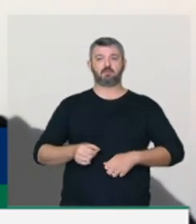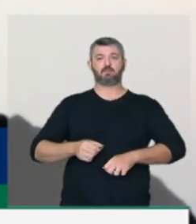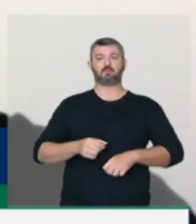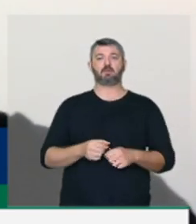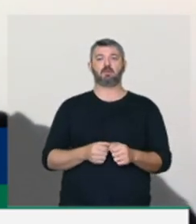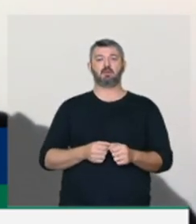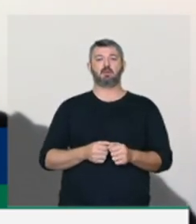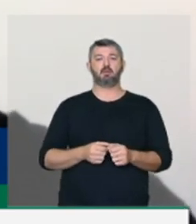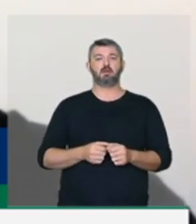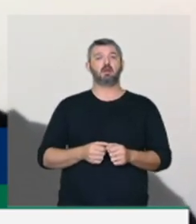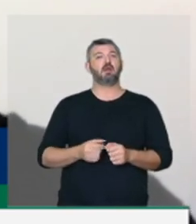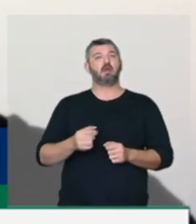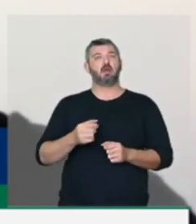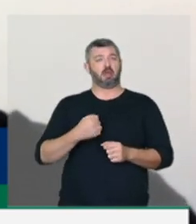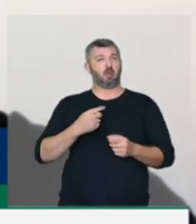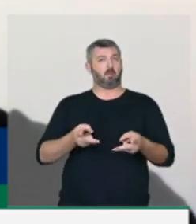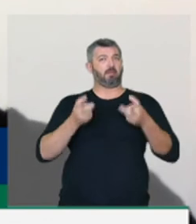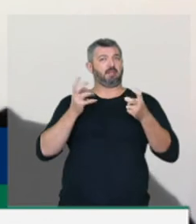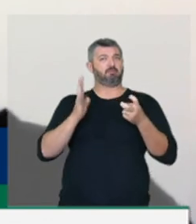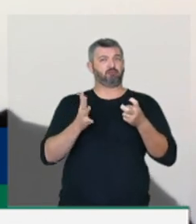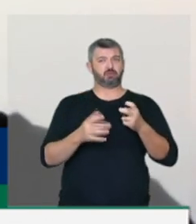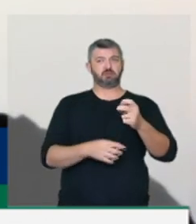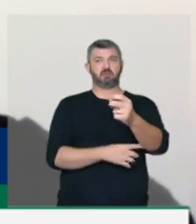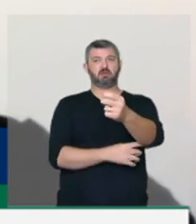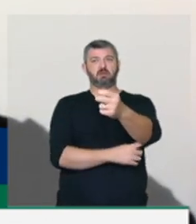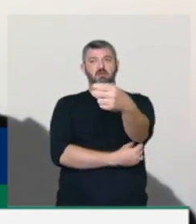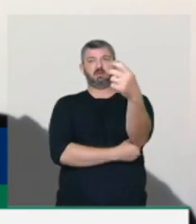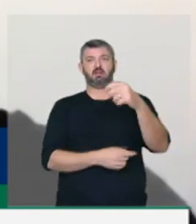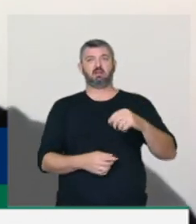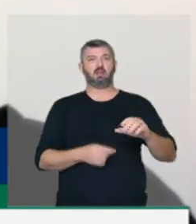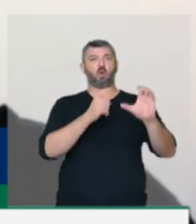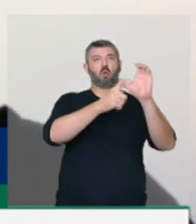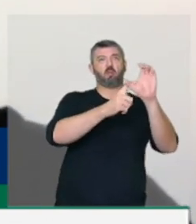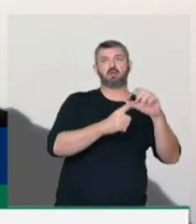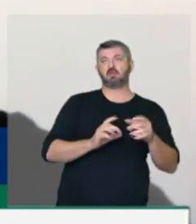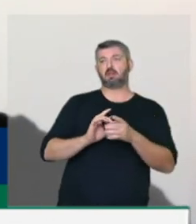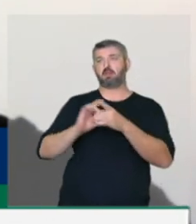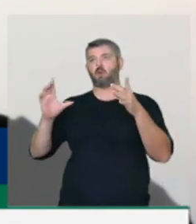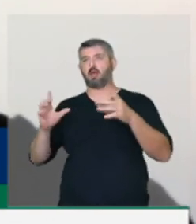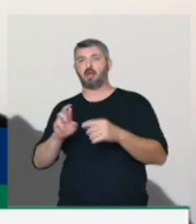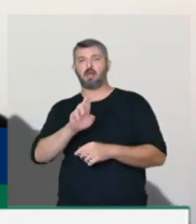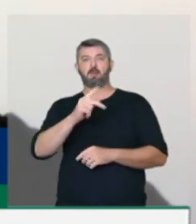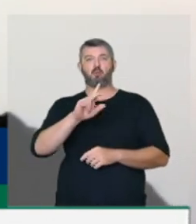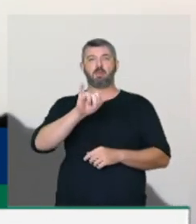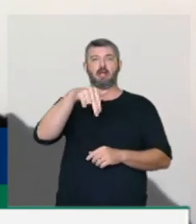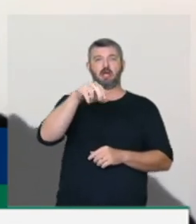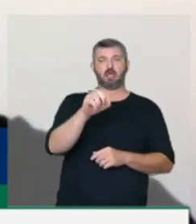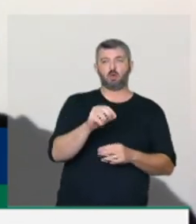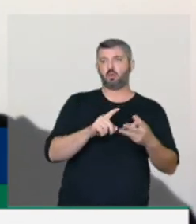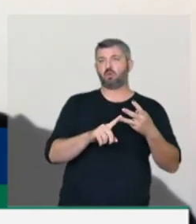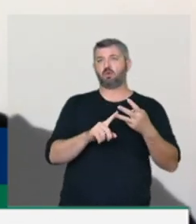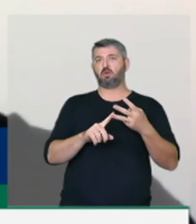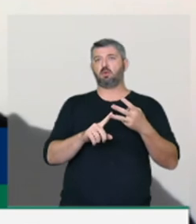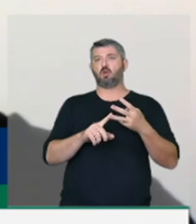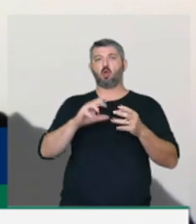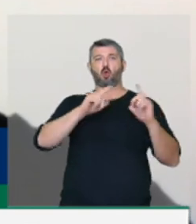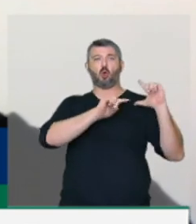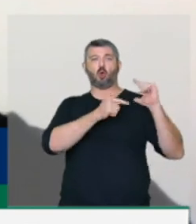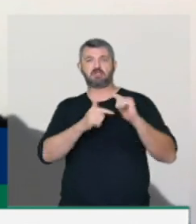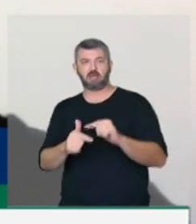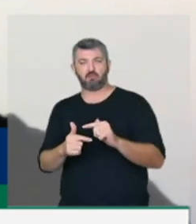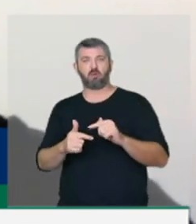plenário, eu pude perceber que comunistas, com democratas, com republicanos, com conservadores, todos defendendo